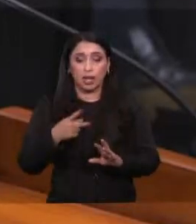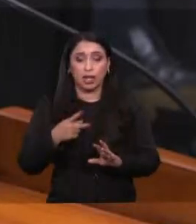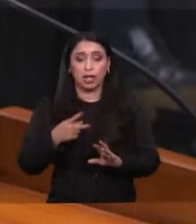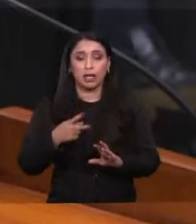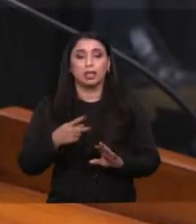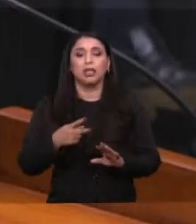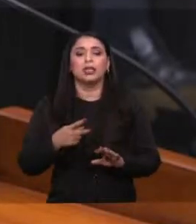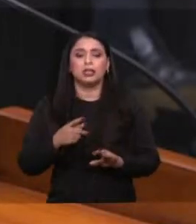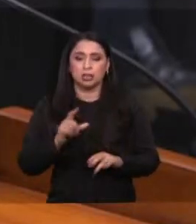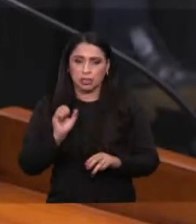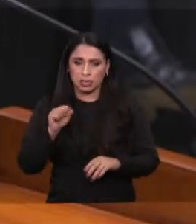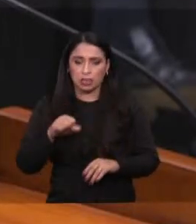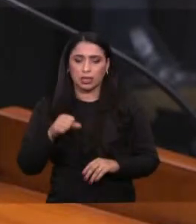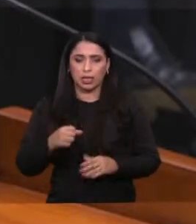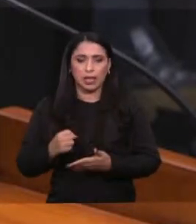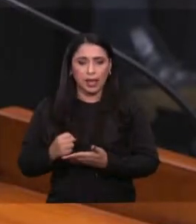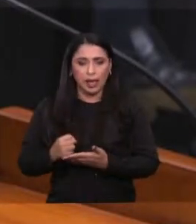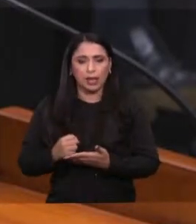do Instituto